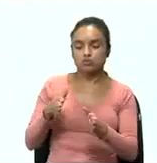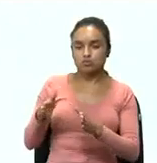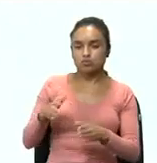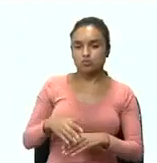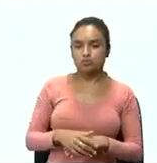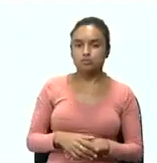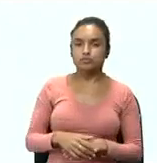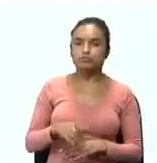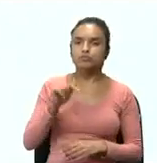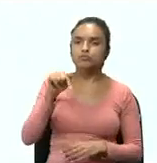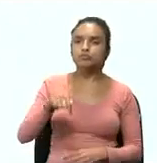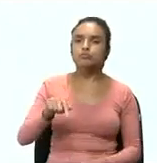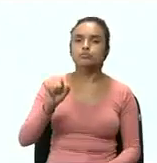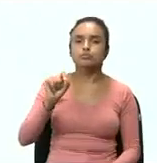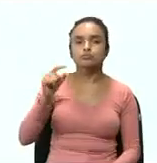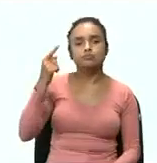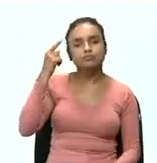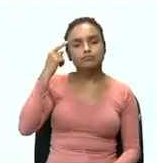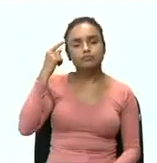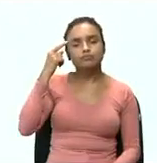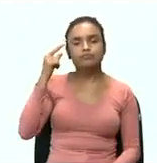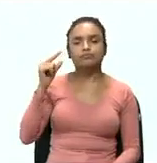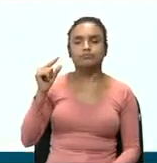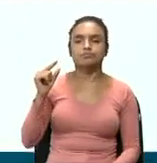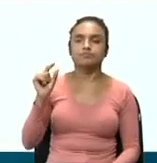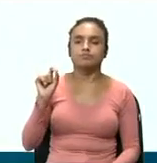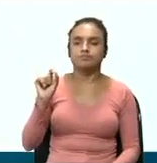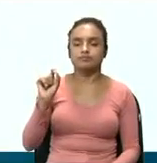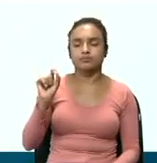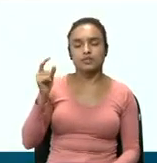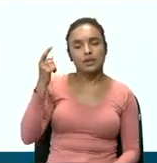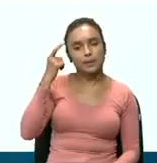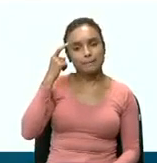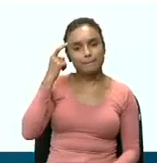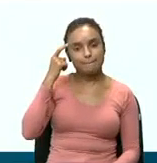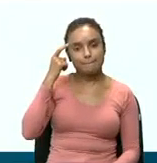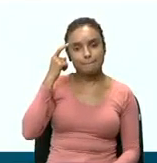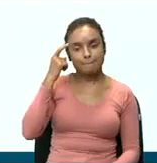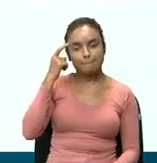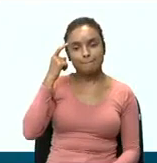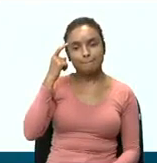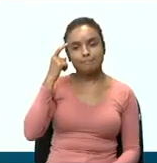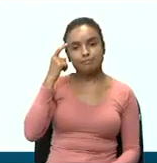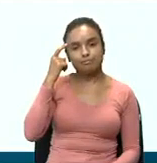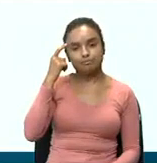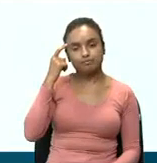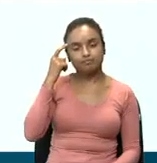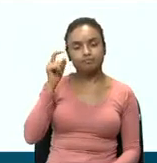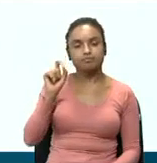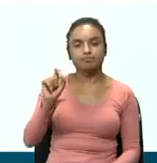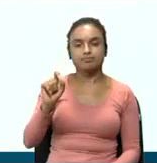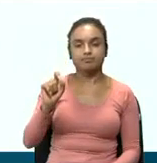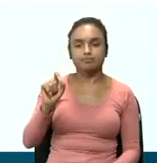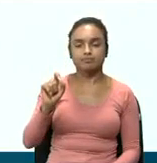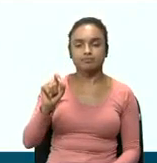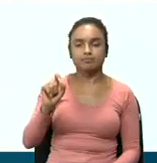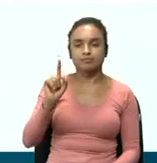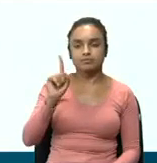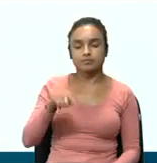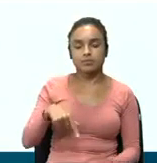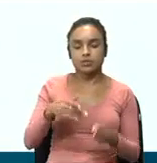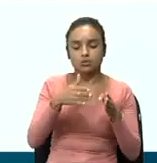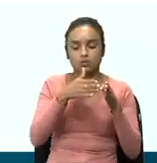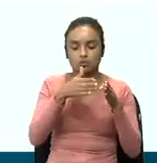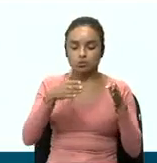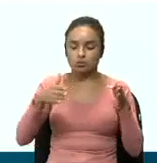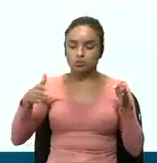divergente. E o que eu concluo, então, nesse ponto? Eu concluo, então, nesse ponto, aqui, que essa série que